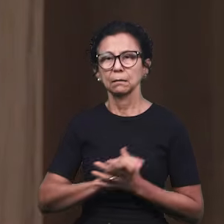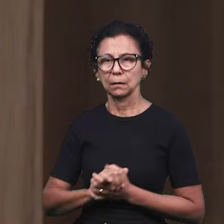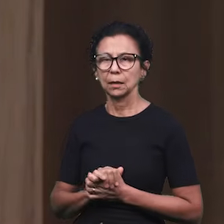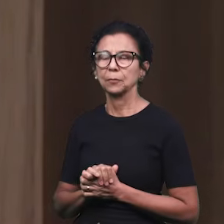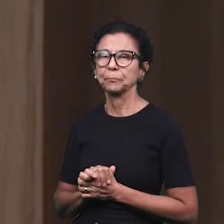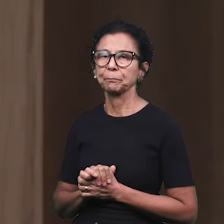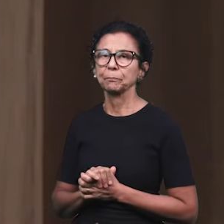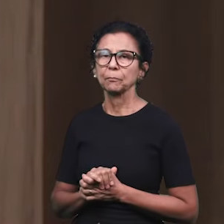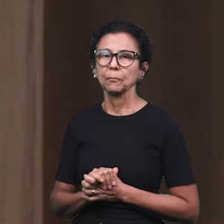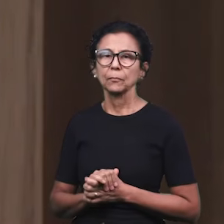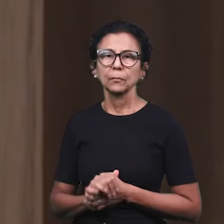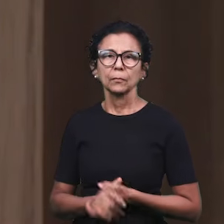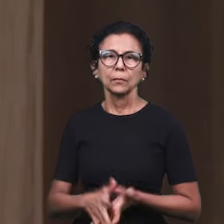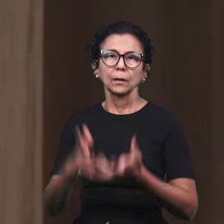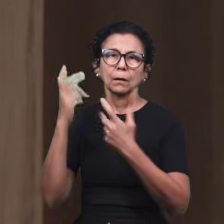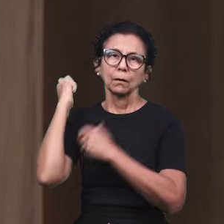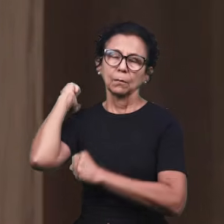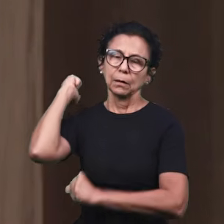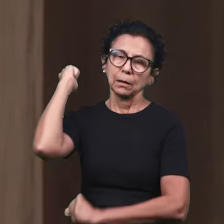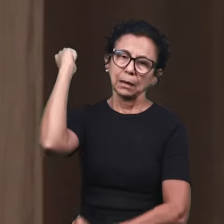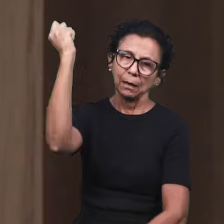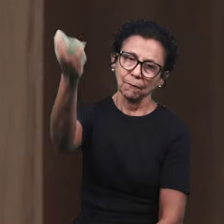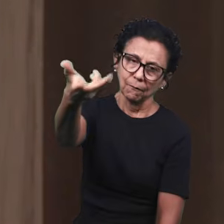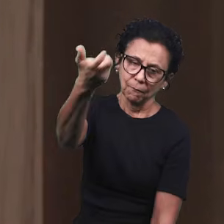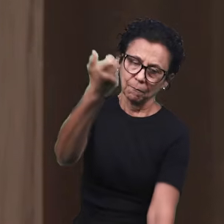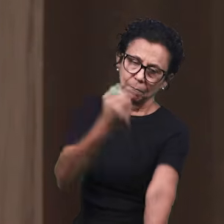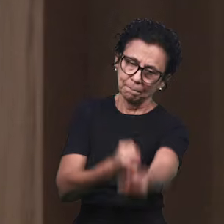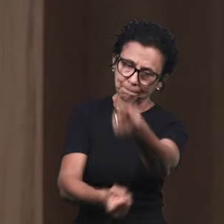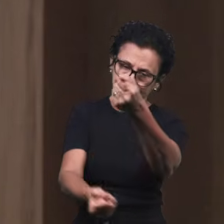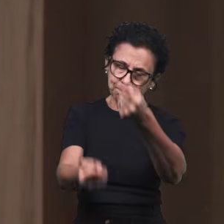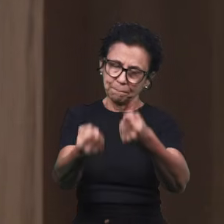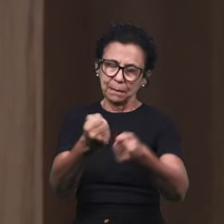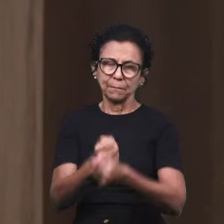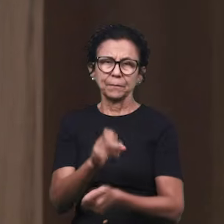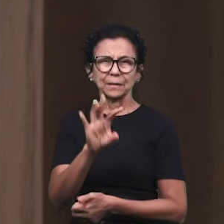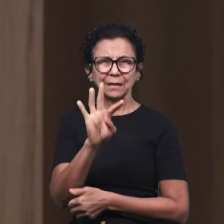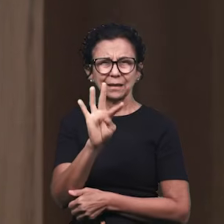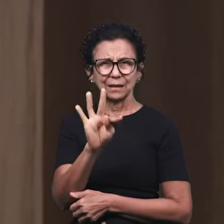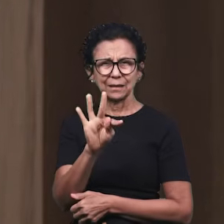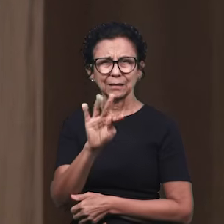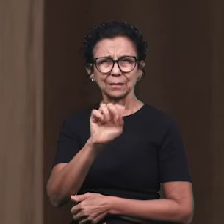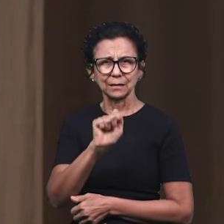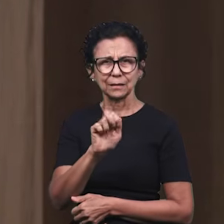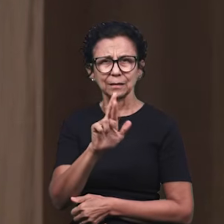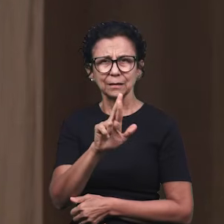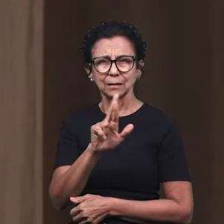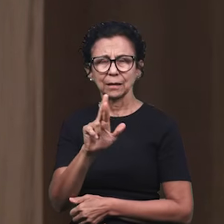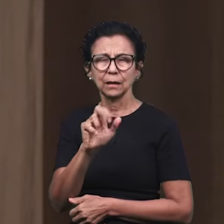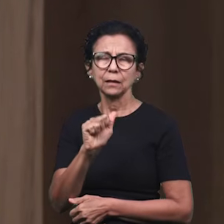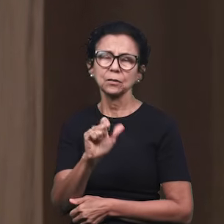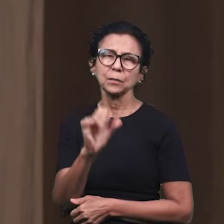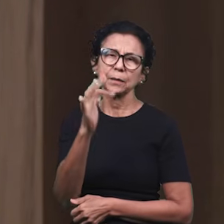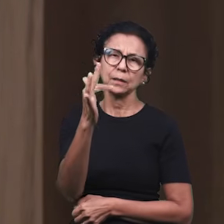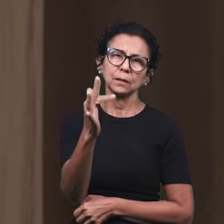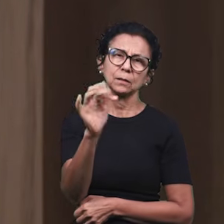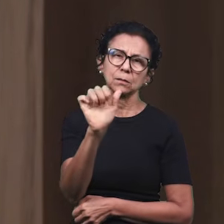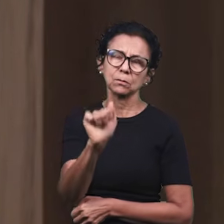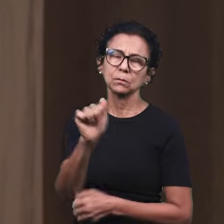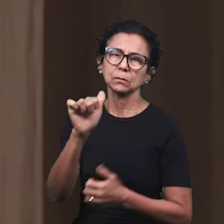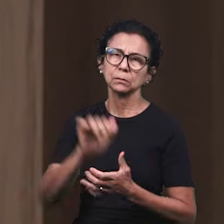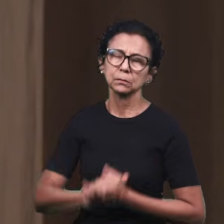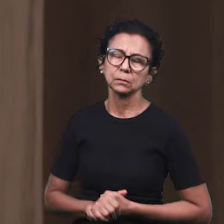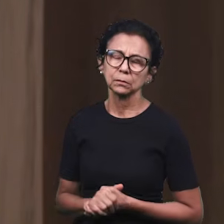usa também em Mateus 13, quando fala sobre a parábola da grande rede,